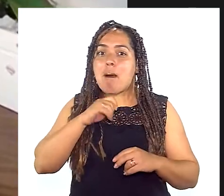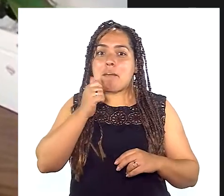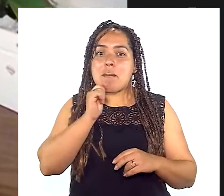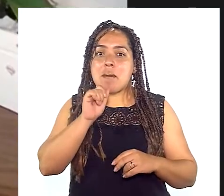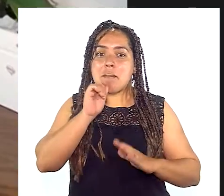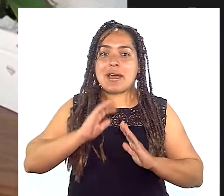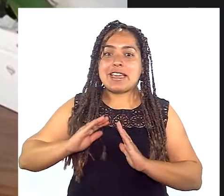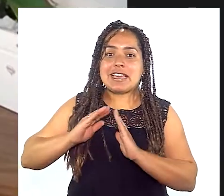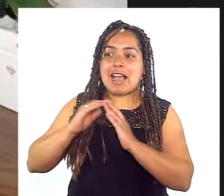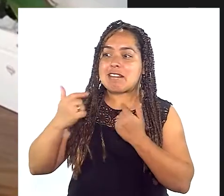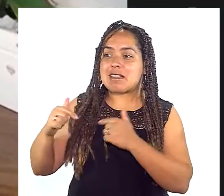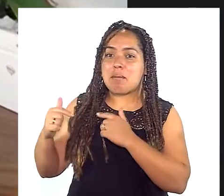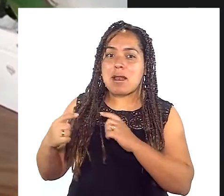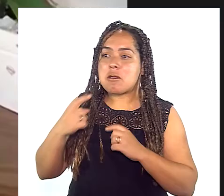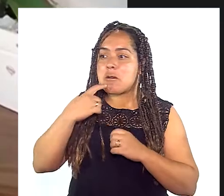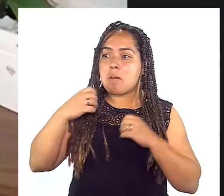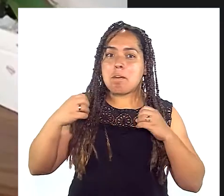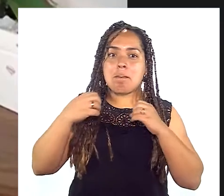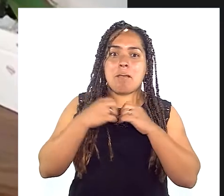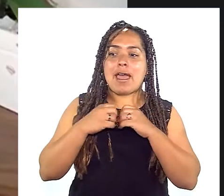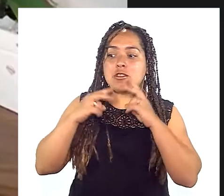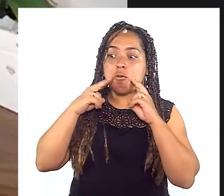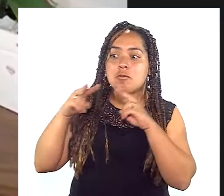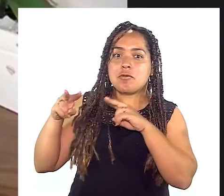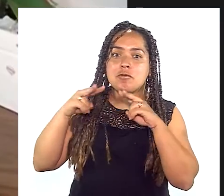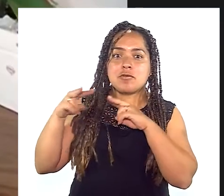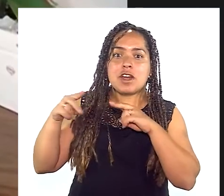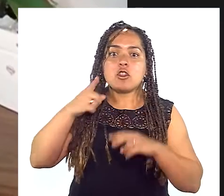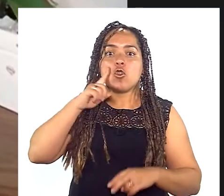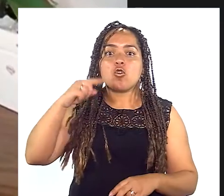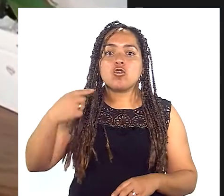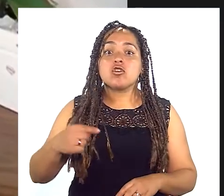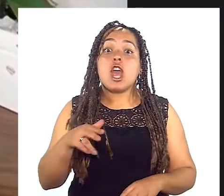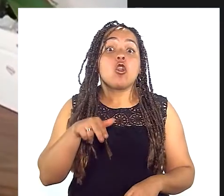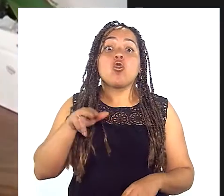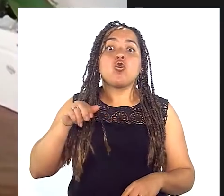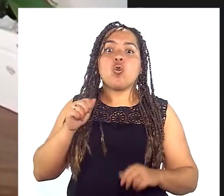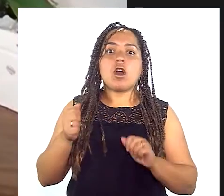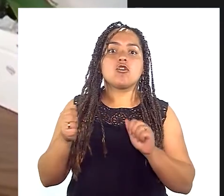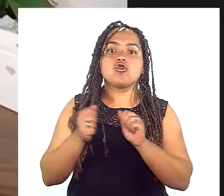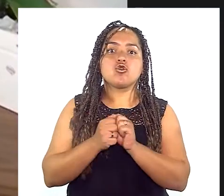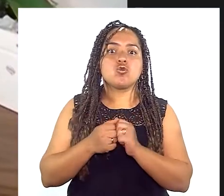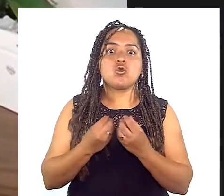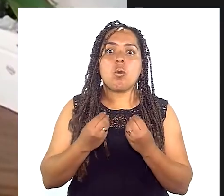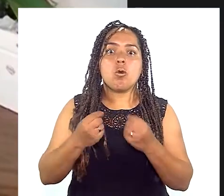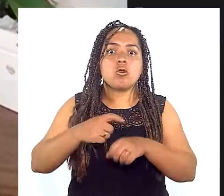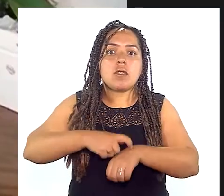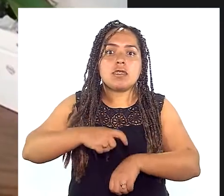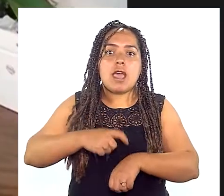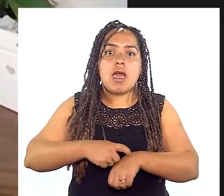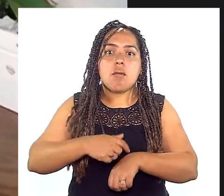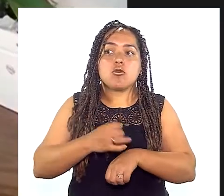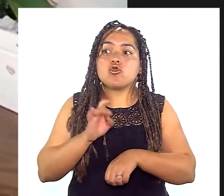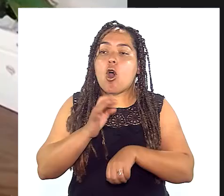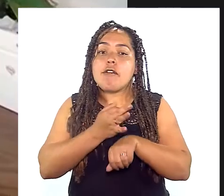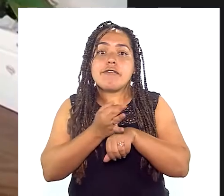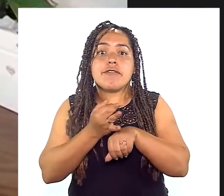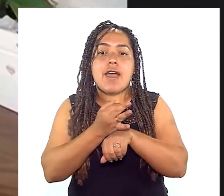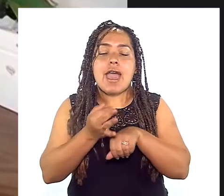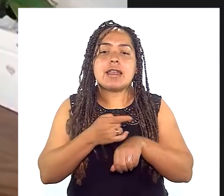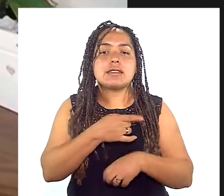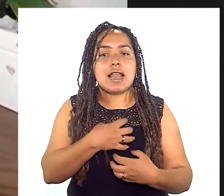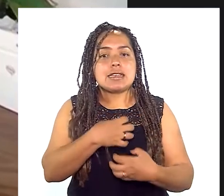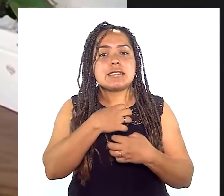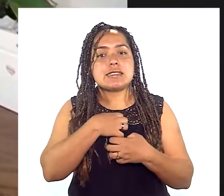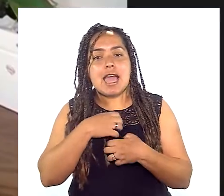Uhum. vê, eu nunca tive tanto tempo com os meus pais, a não ser nas férias, né? Então pode ser que sim, essas crianças